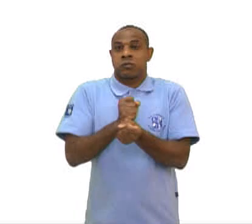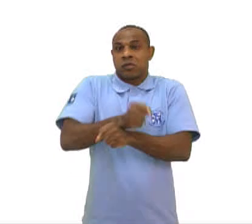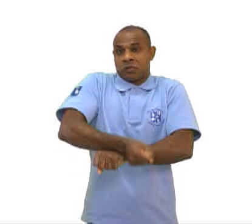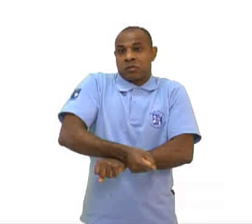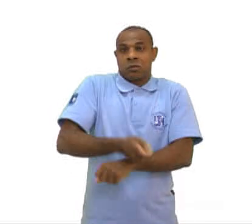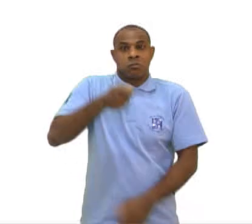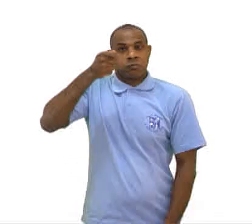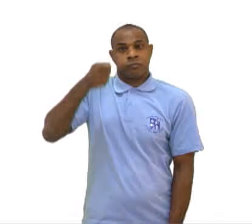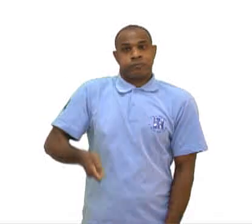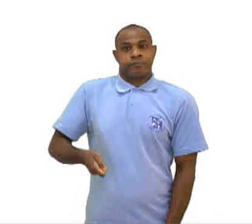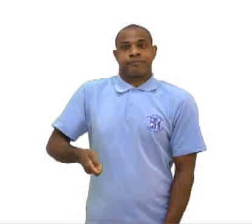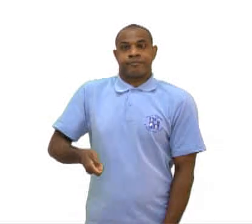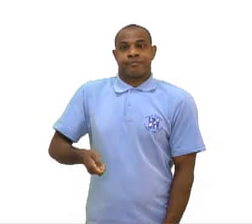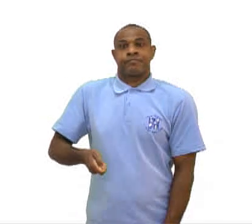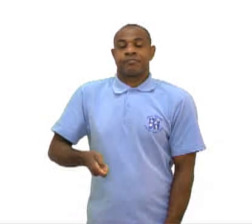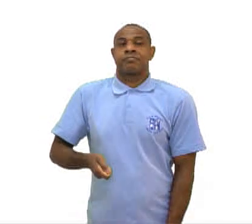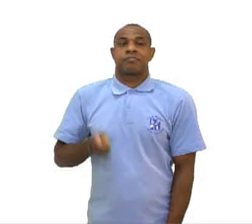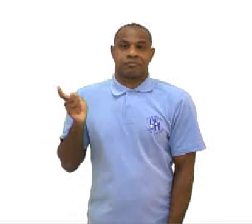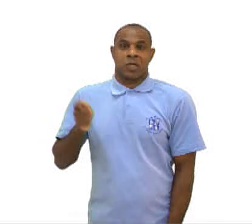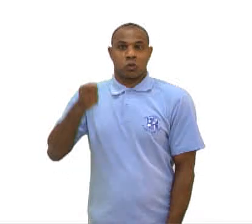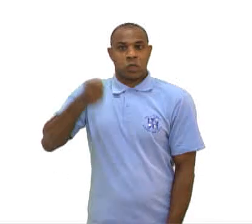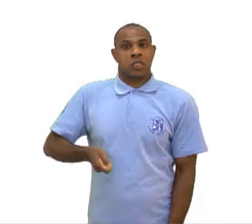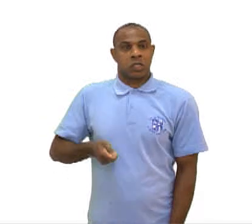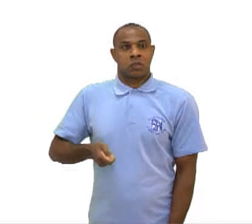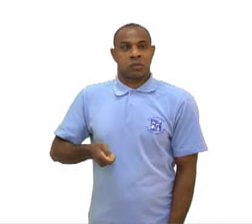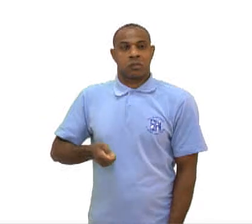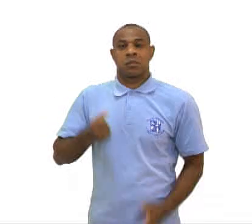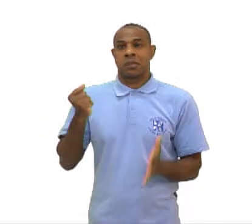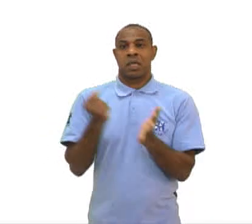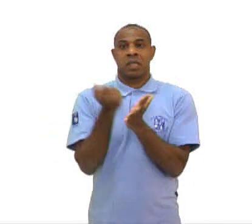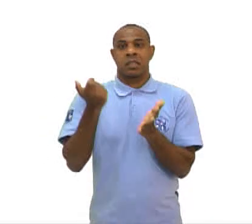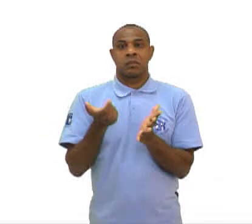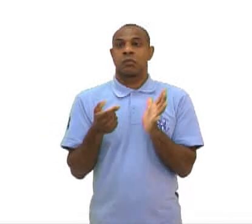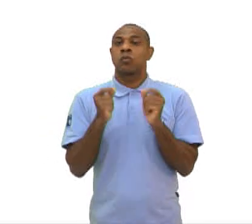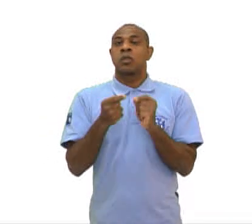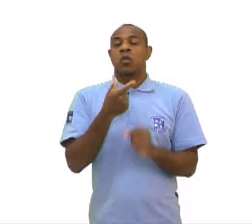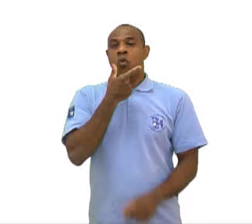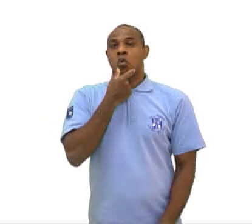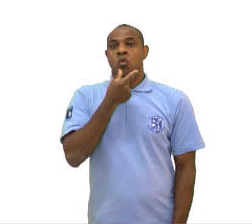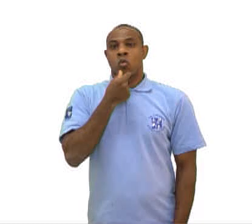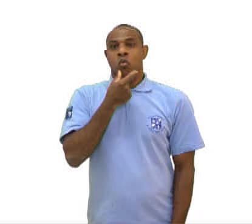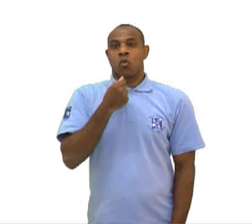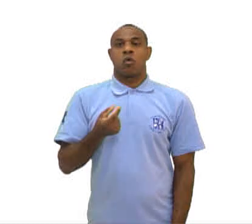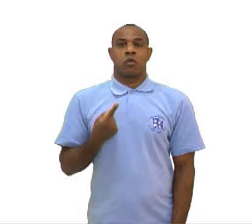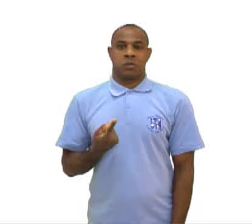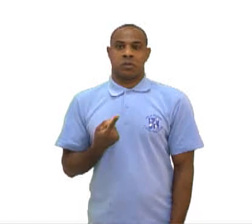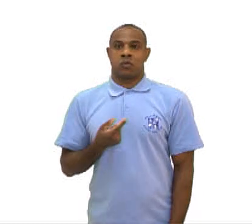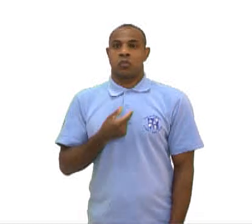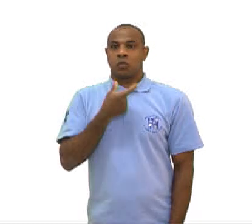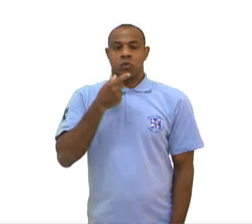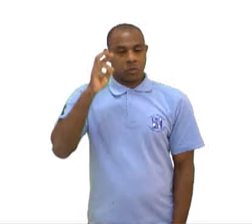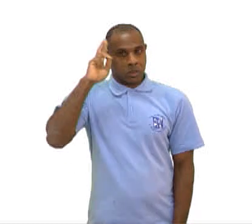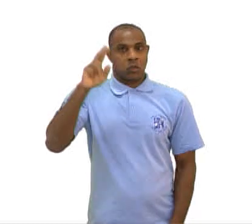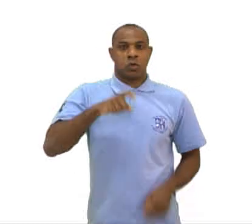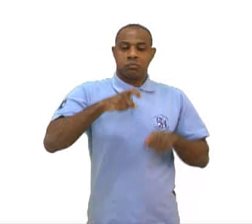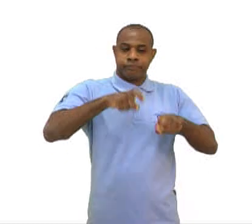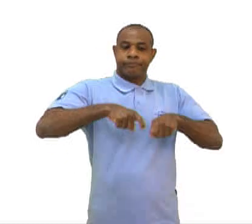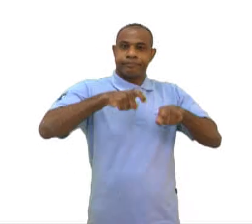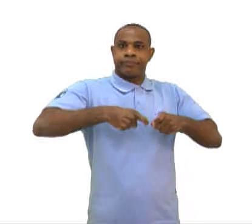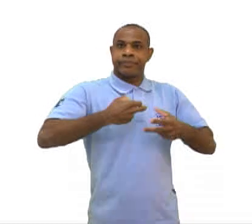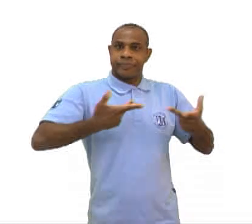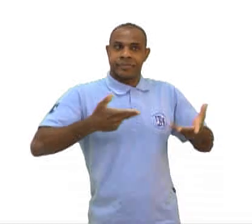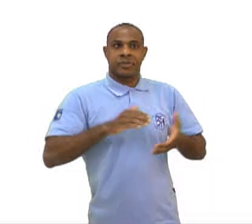e patriarcalismo. É uma sociedade marcada pela figura do homem, dono de terra, senhor de engenho. Este último,